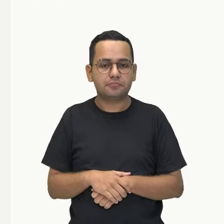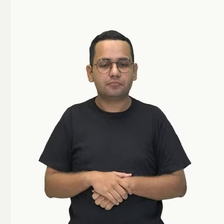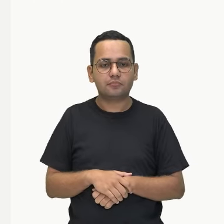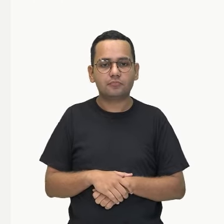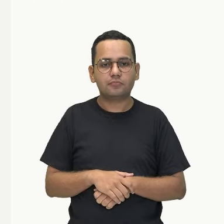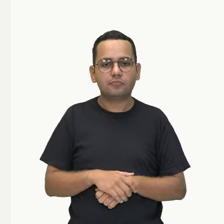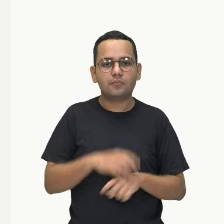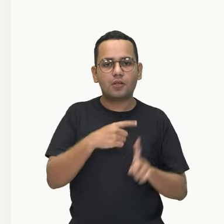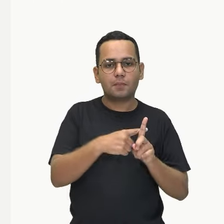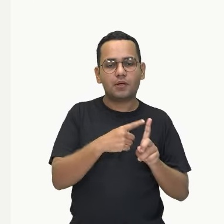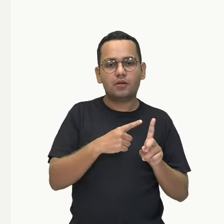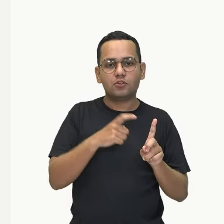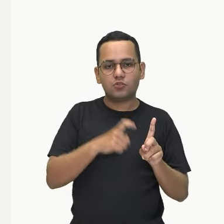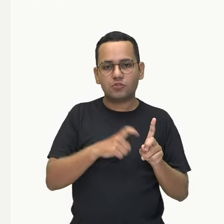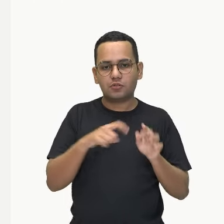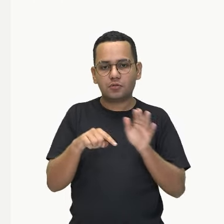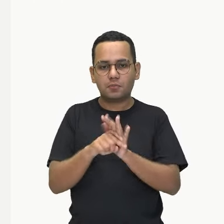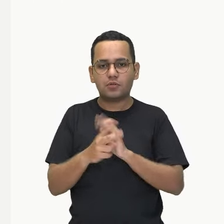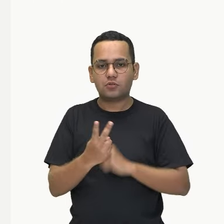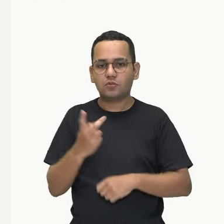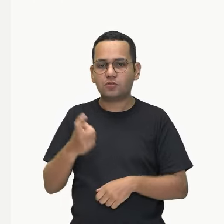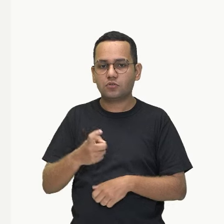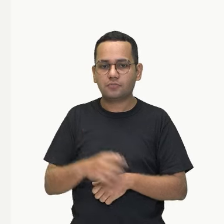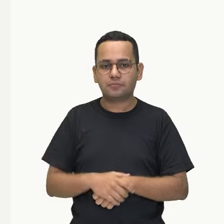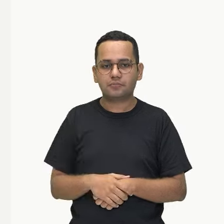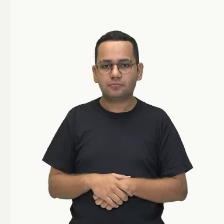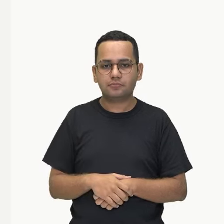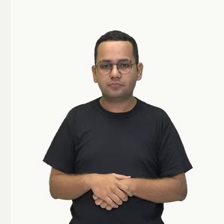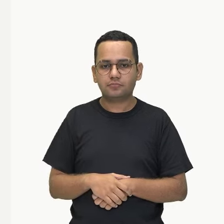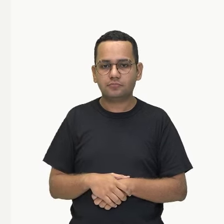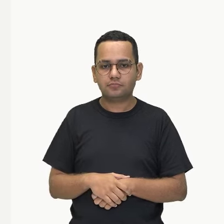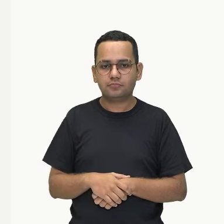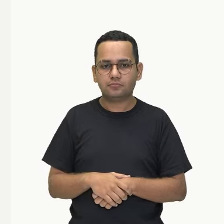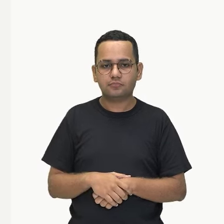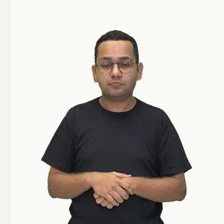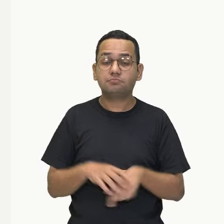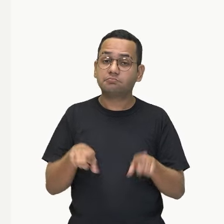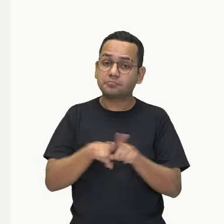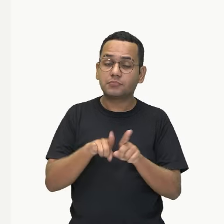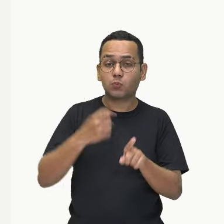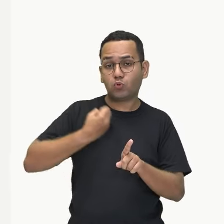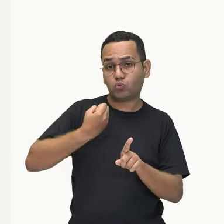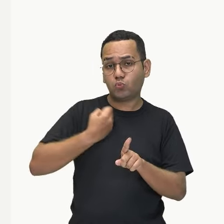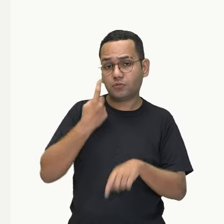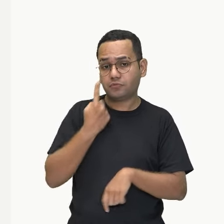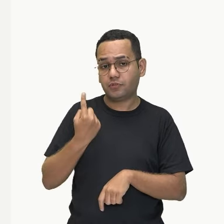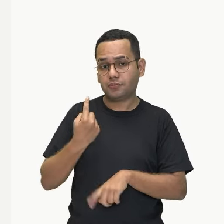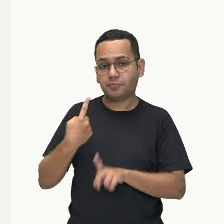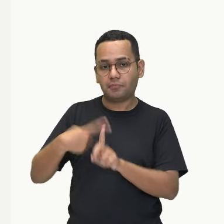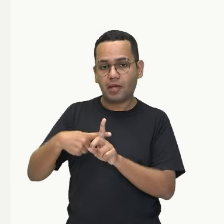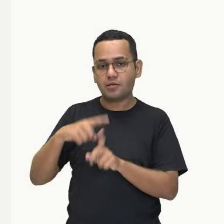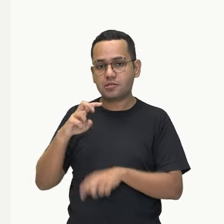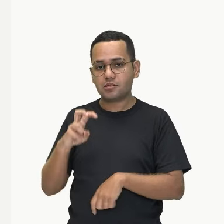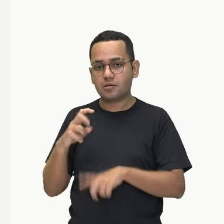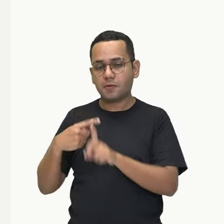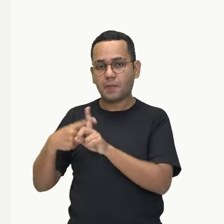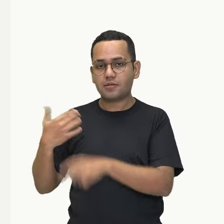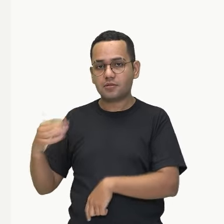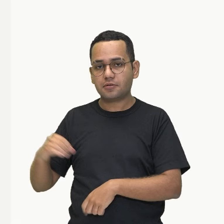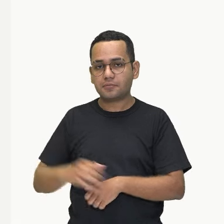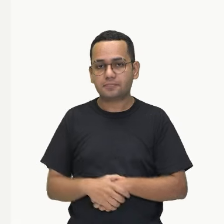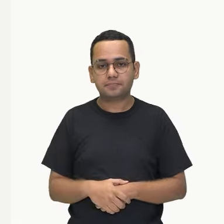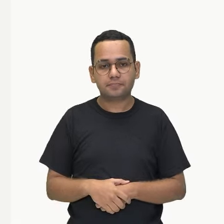x menos 2x. E agora me sobrou mais 5 com o mais